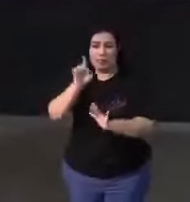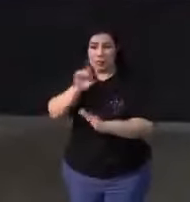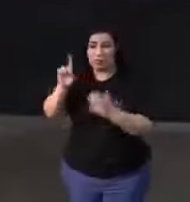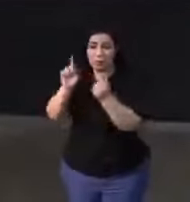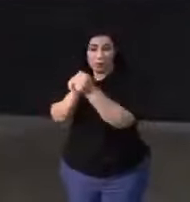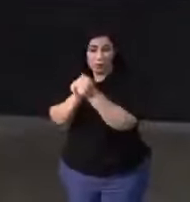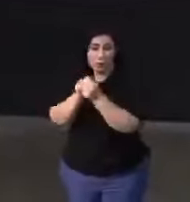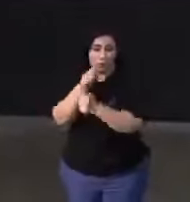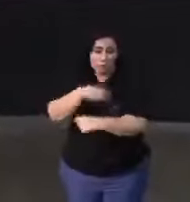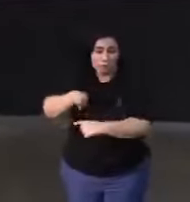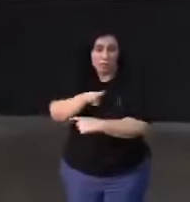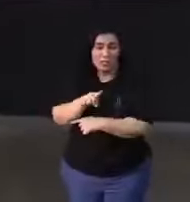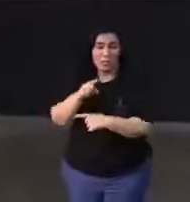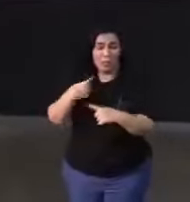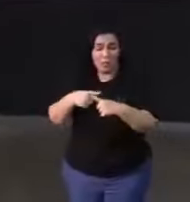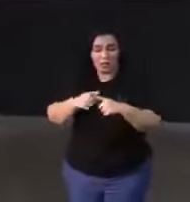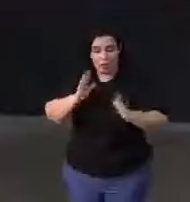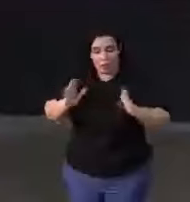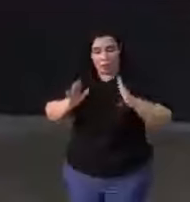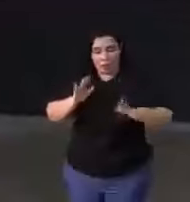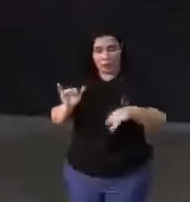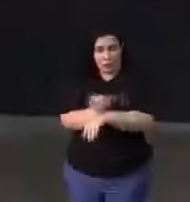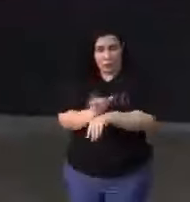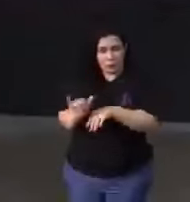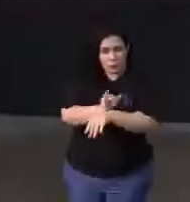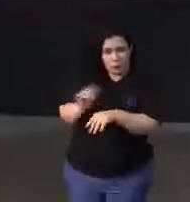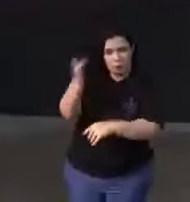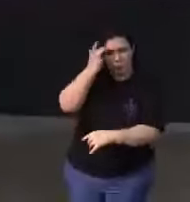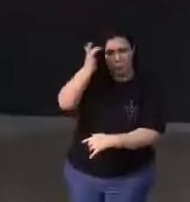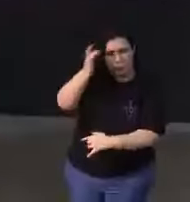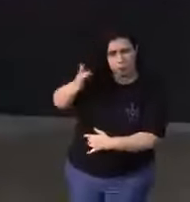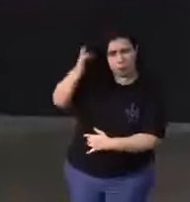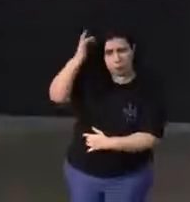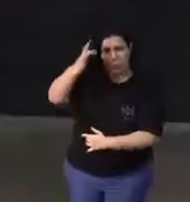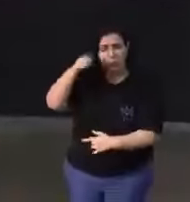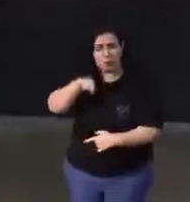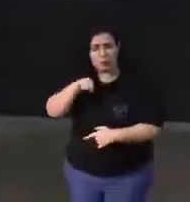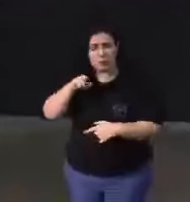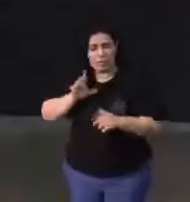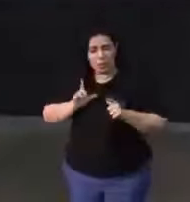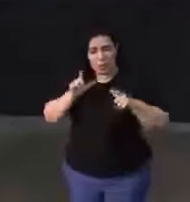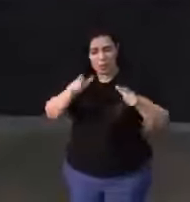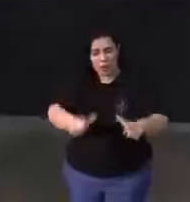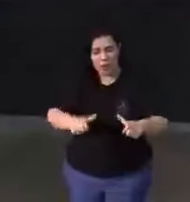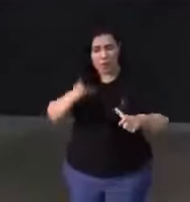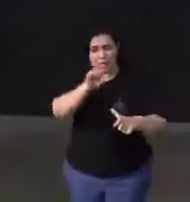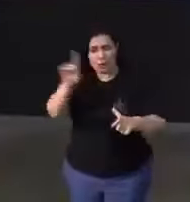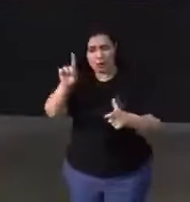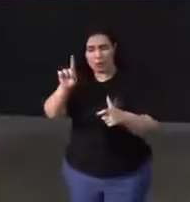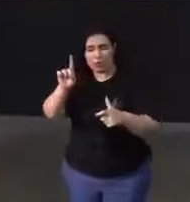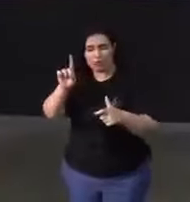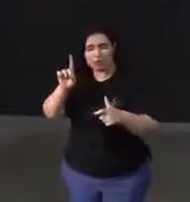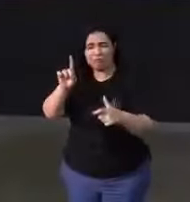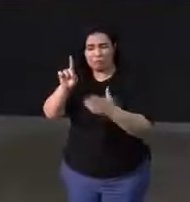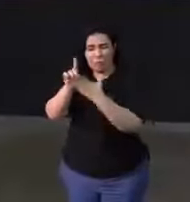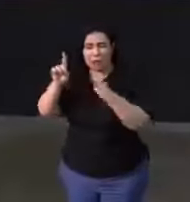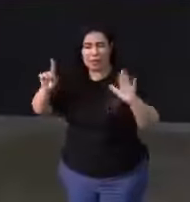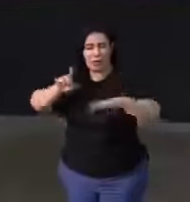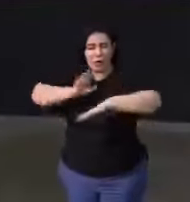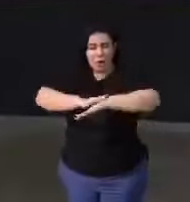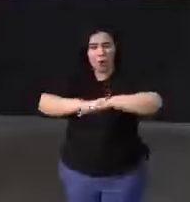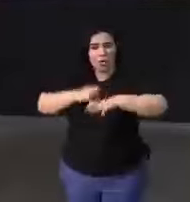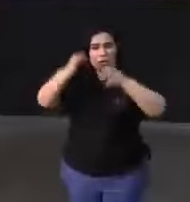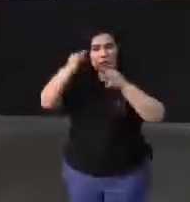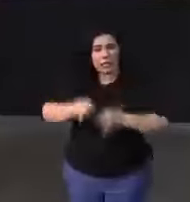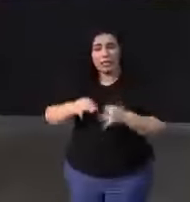essas dores que você passa é uma preparação para um tempo de maturidade, para você estar no lugar onde Deus prometeu na hora certa.